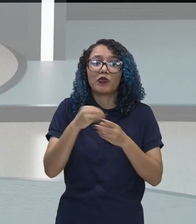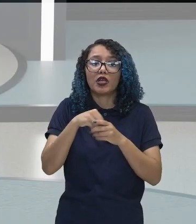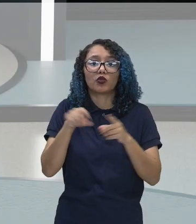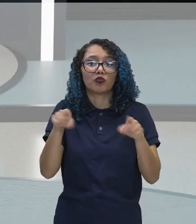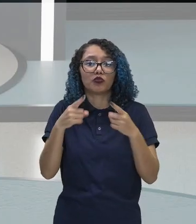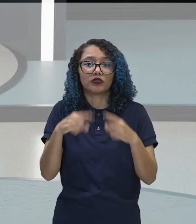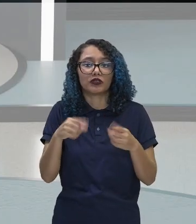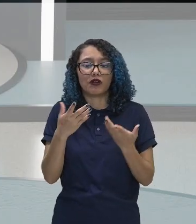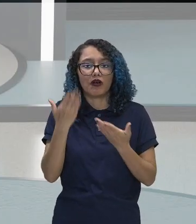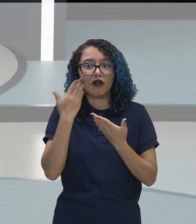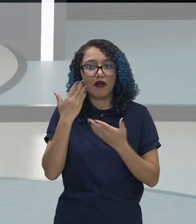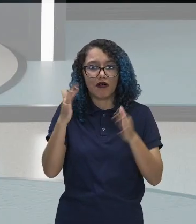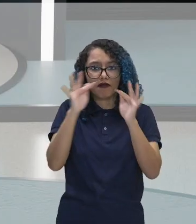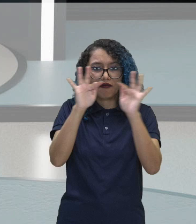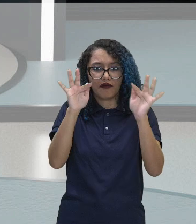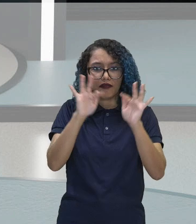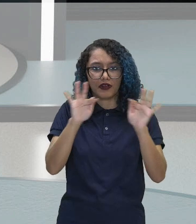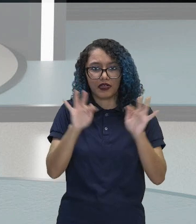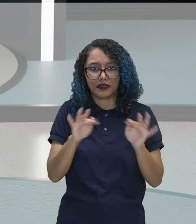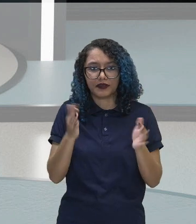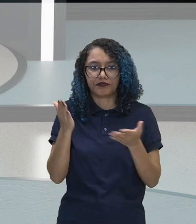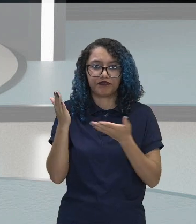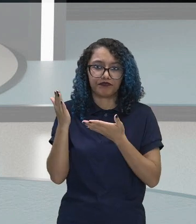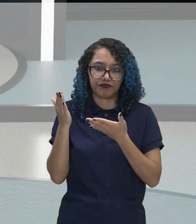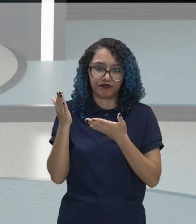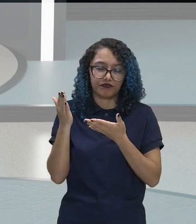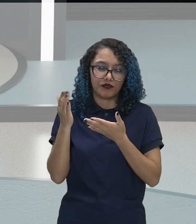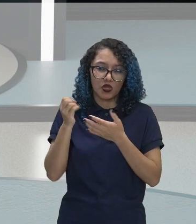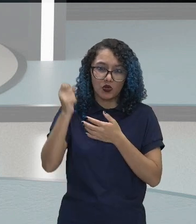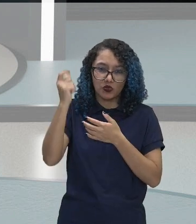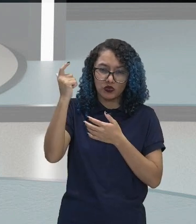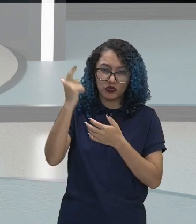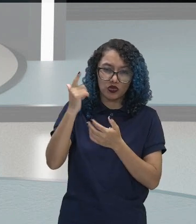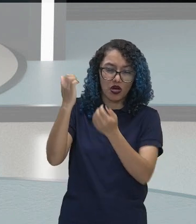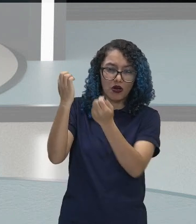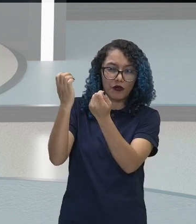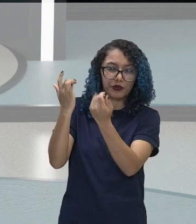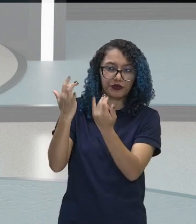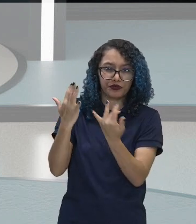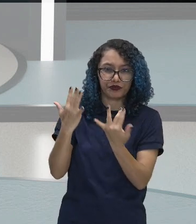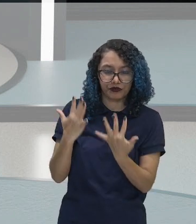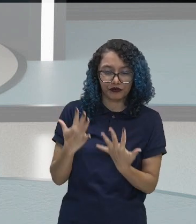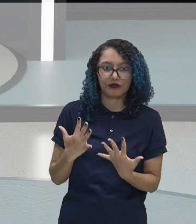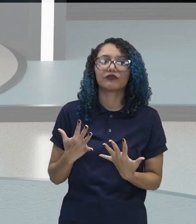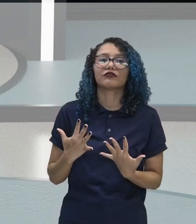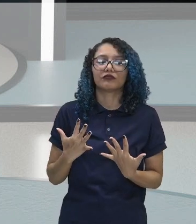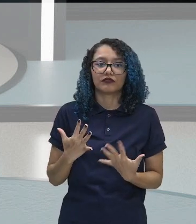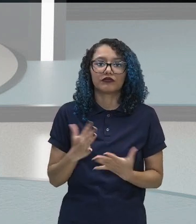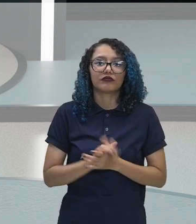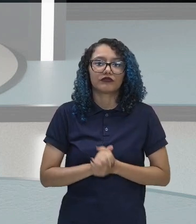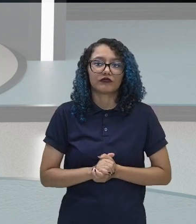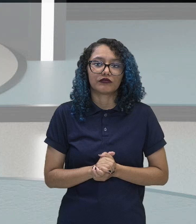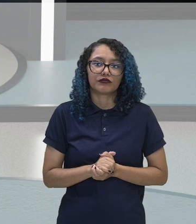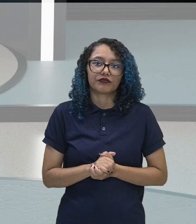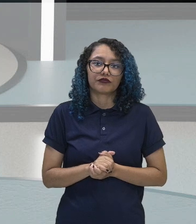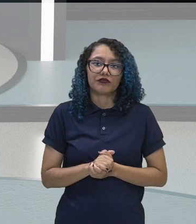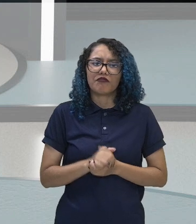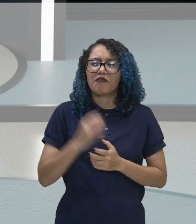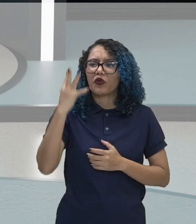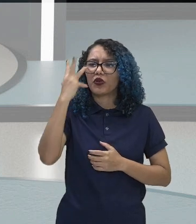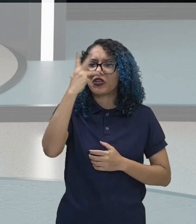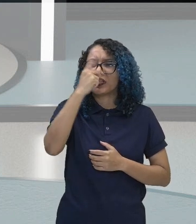como a luz do sol, clareia luminosa nessa escuridão. Bela como a luz da